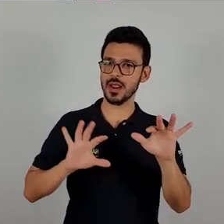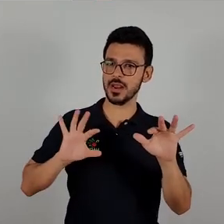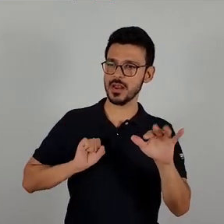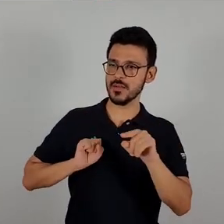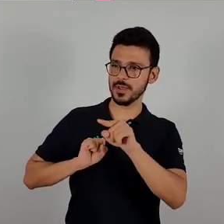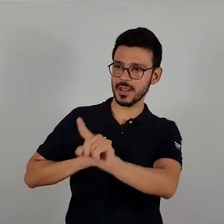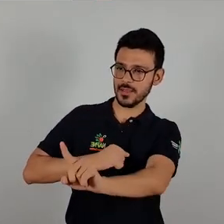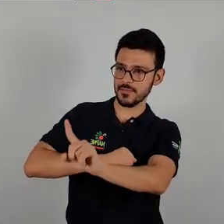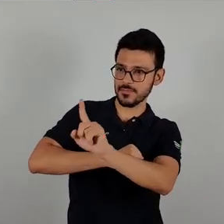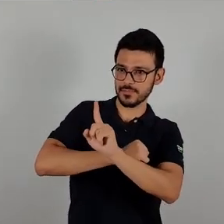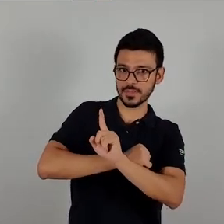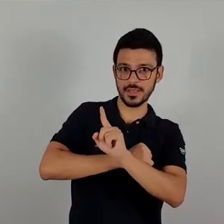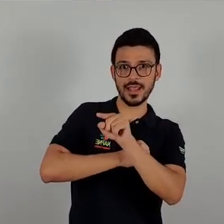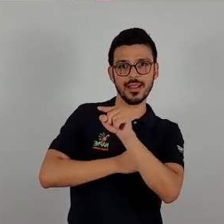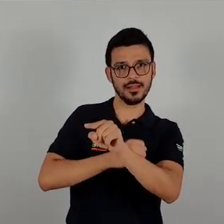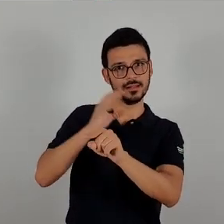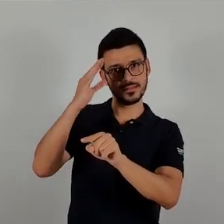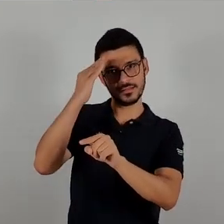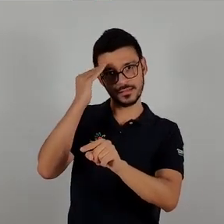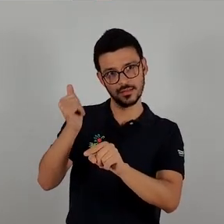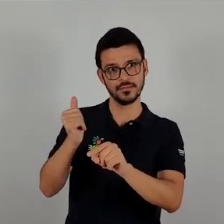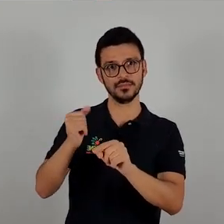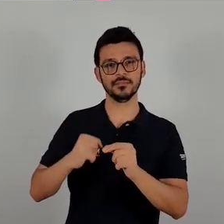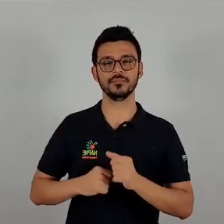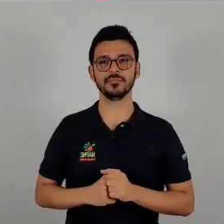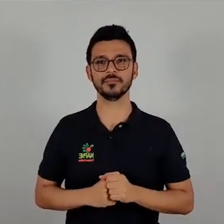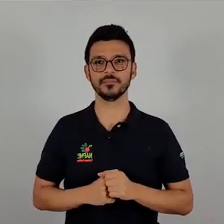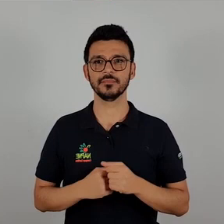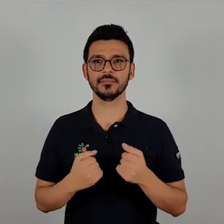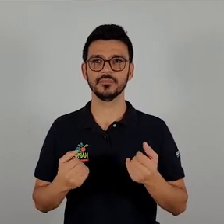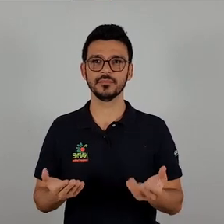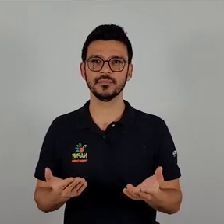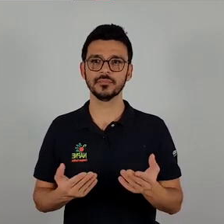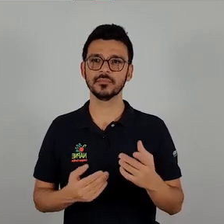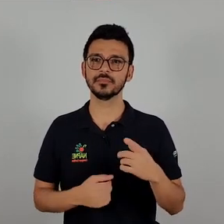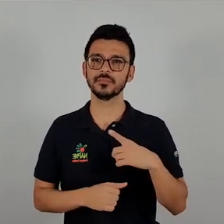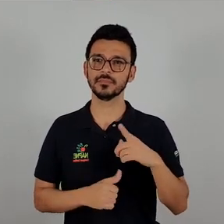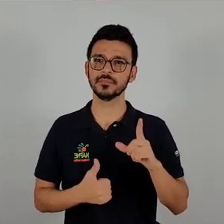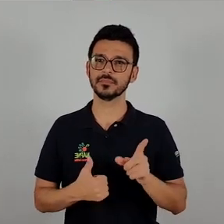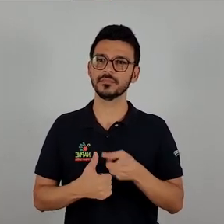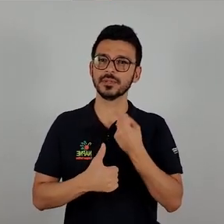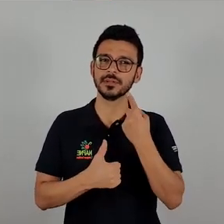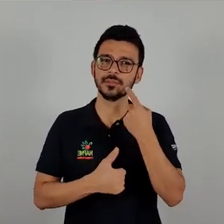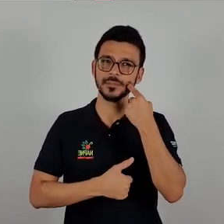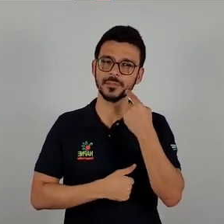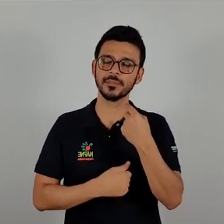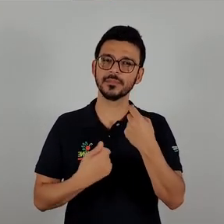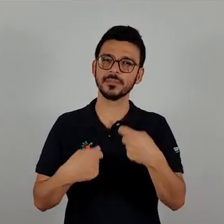amor, tem grande chance da cura também não ser plena, por mais preciso e correto que seja o tratamento.